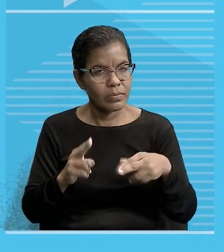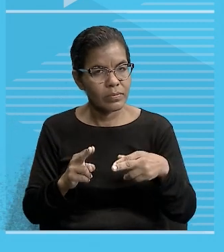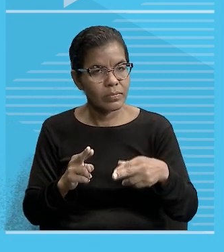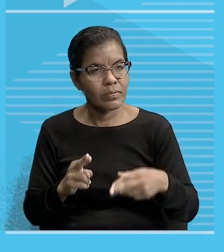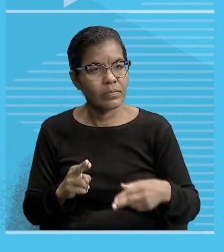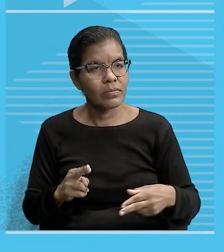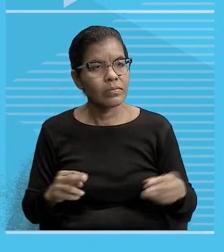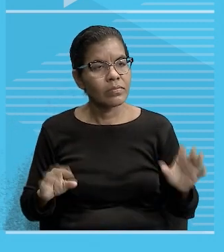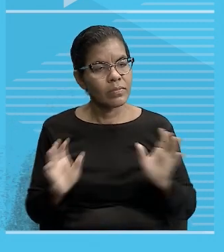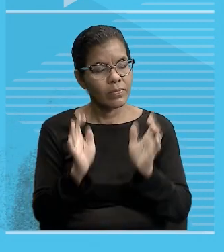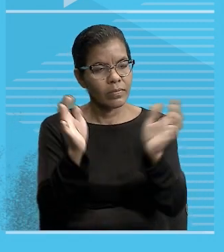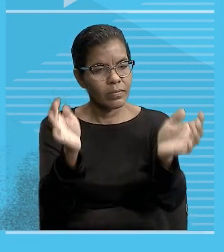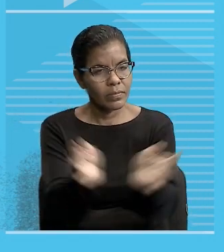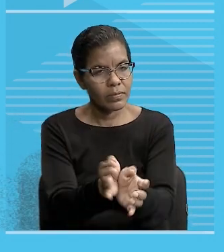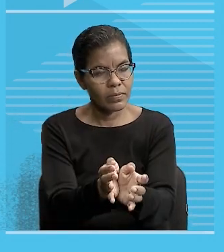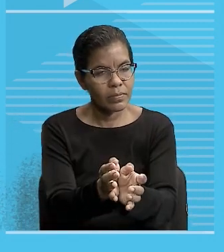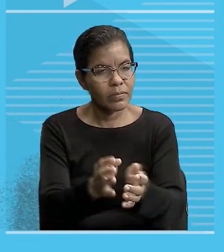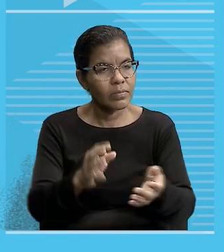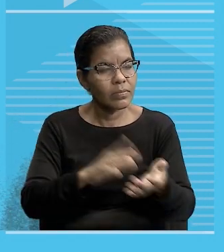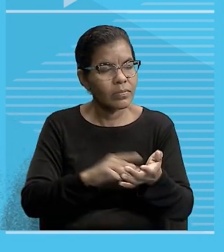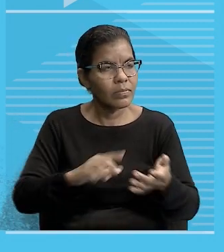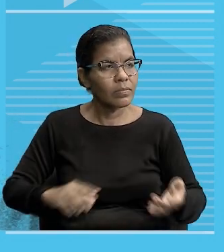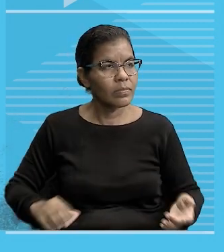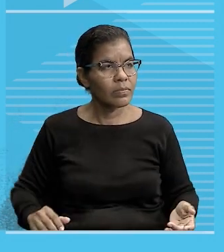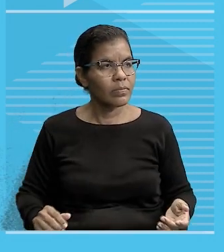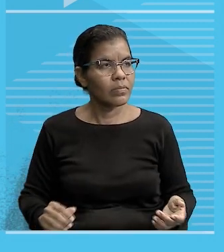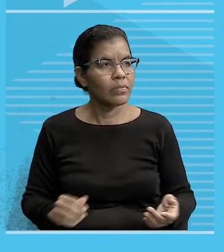ao conjunto de atividades